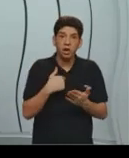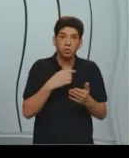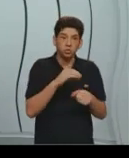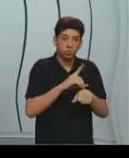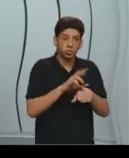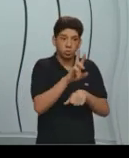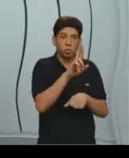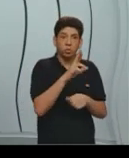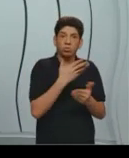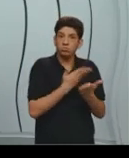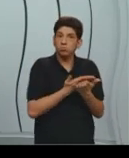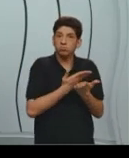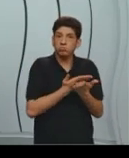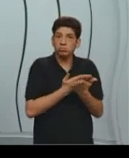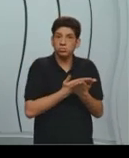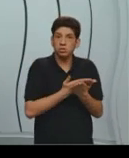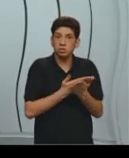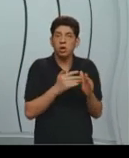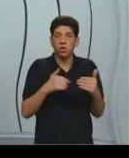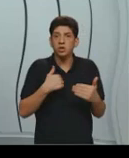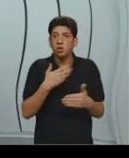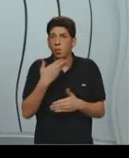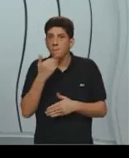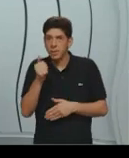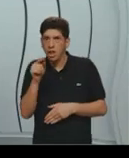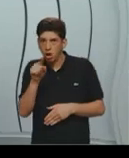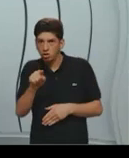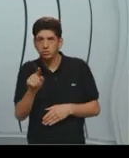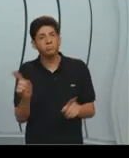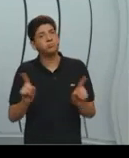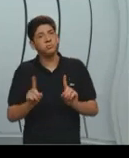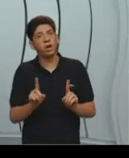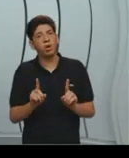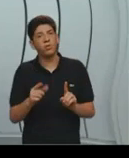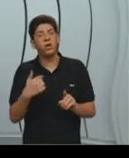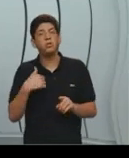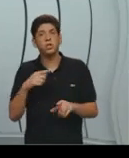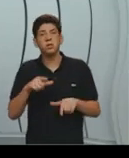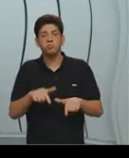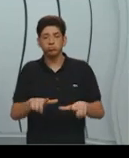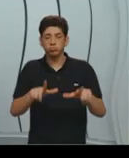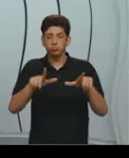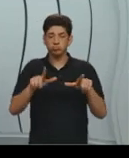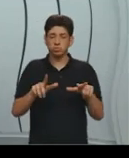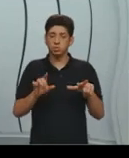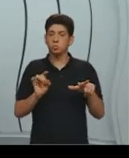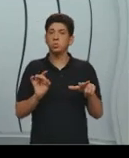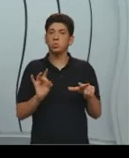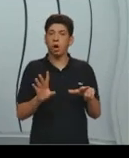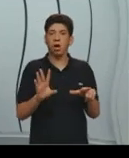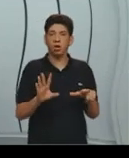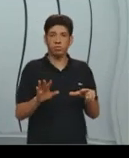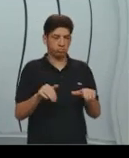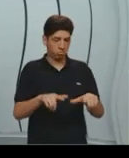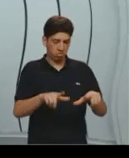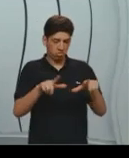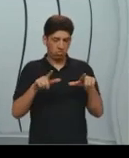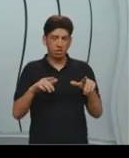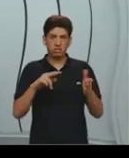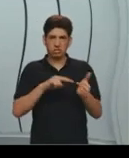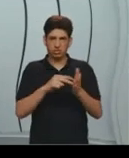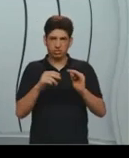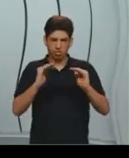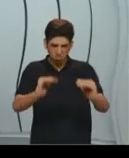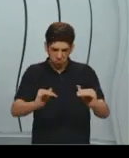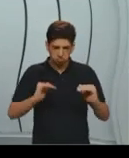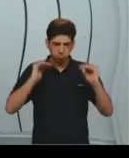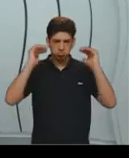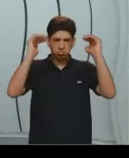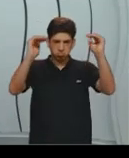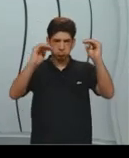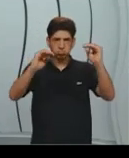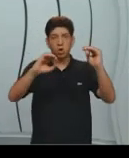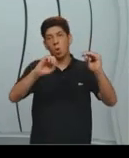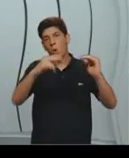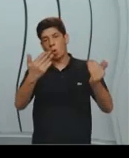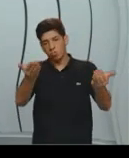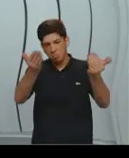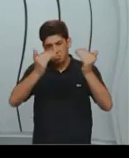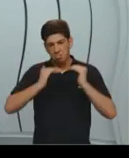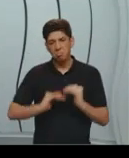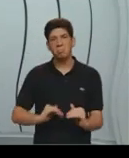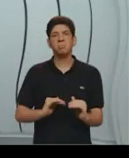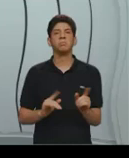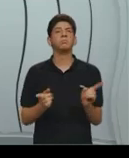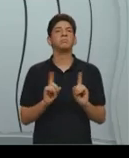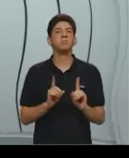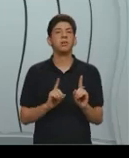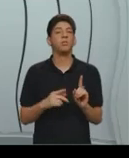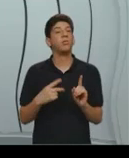dizer que eu sou melhor ou pior que alguém? Não, eu só tenho um título de acadêmico. E isso não pode ser entendido como um título de nobreza, isso que eu sou melhor ou pior que alguém, né? Coisa que tem que ser